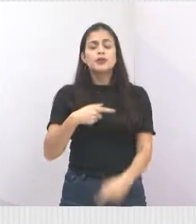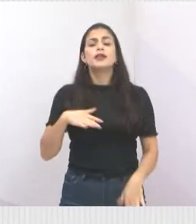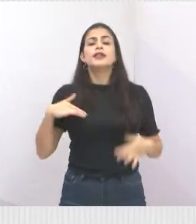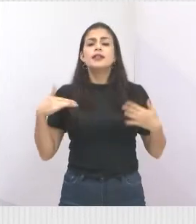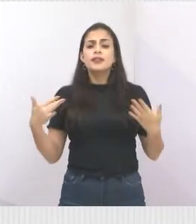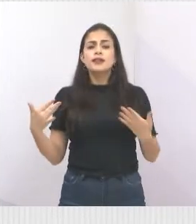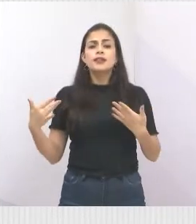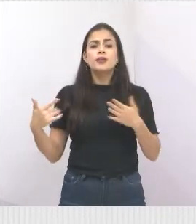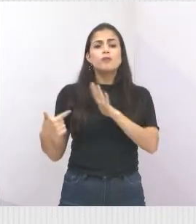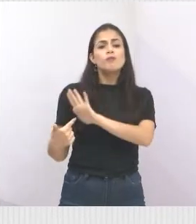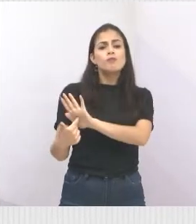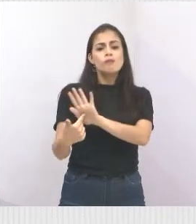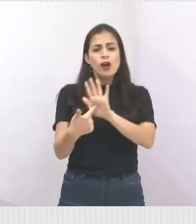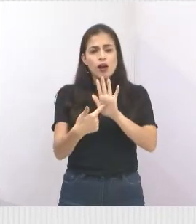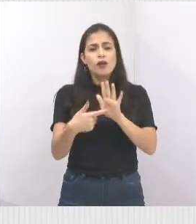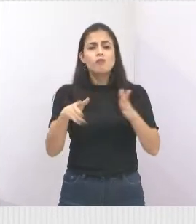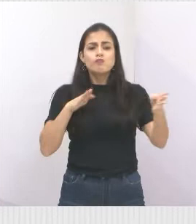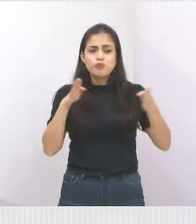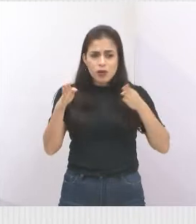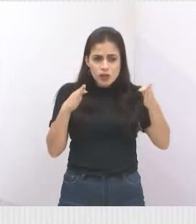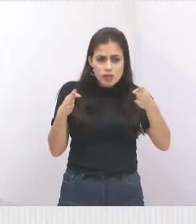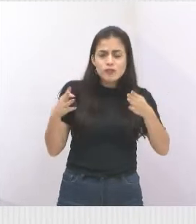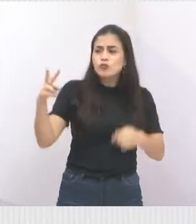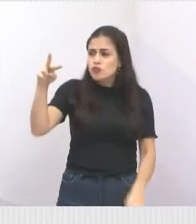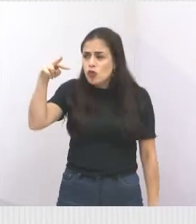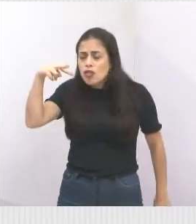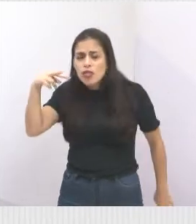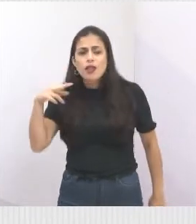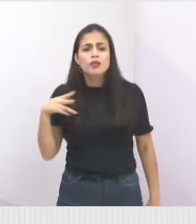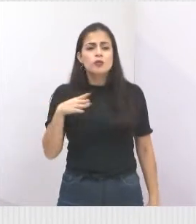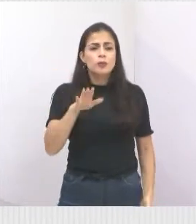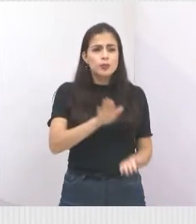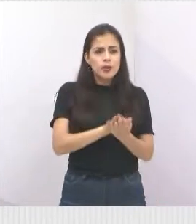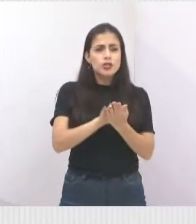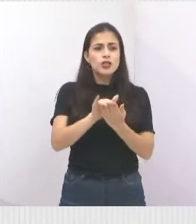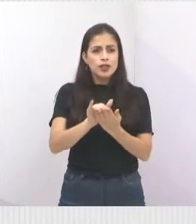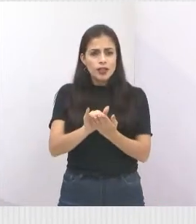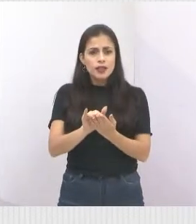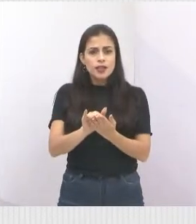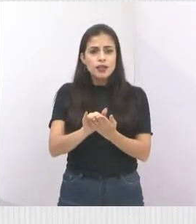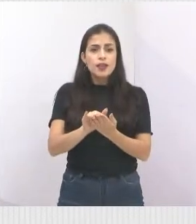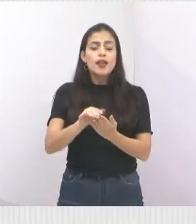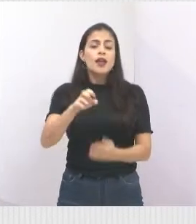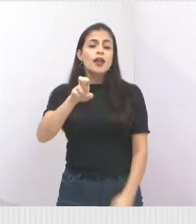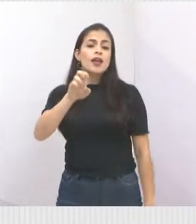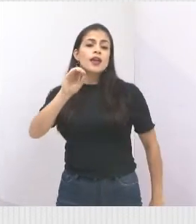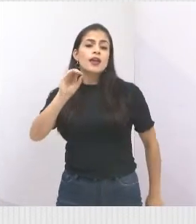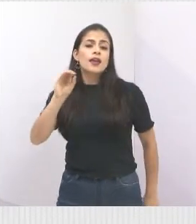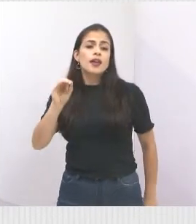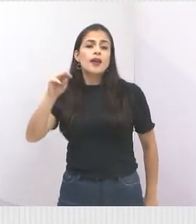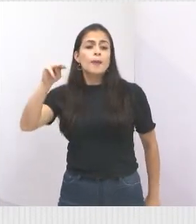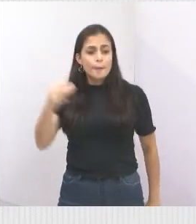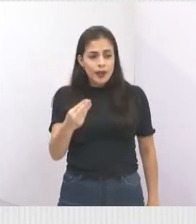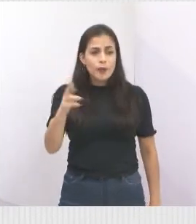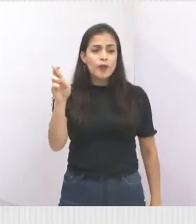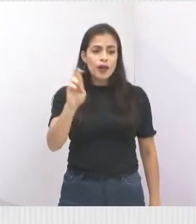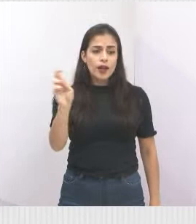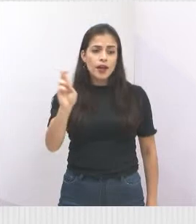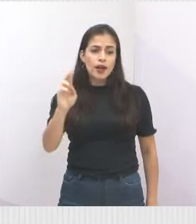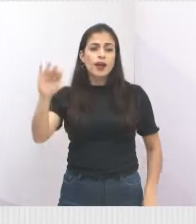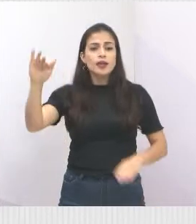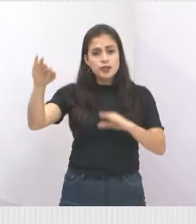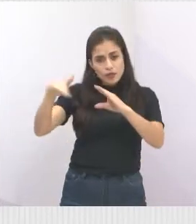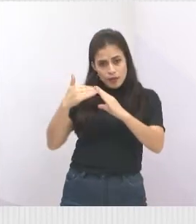através do nosso mandato tem olhado para Jacareí e destinou 500 mil reais para assistência